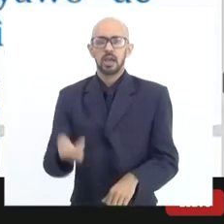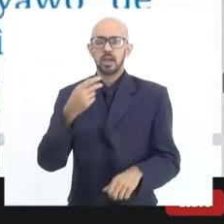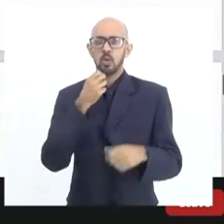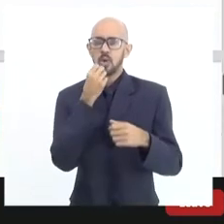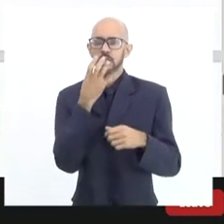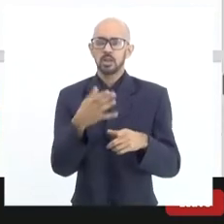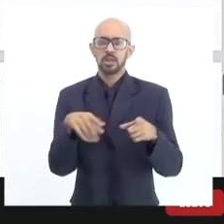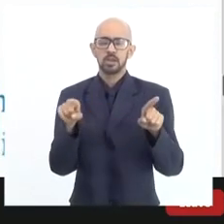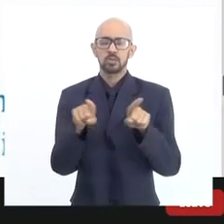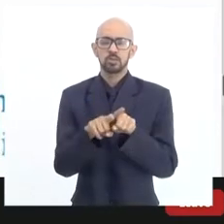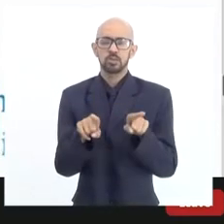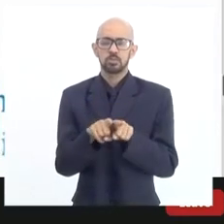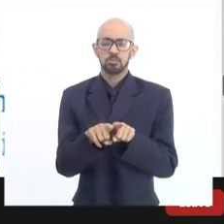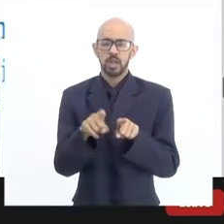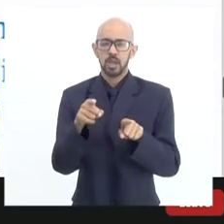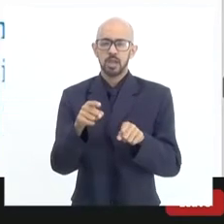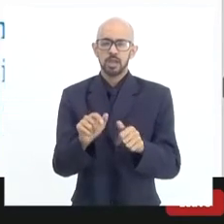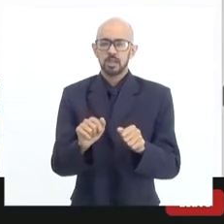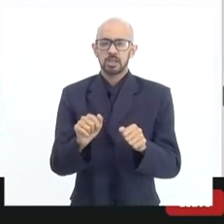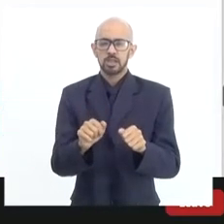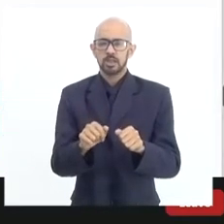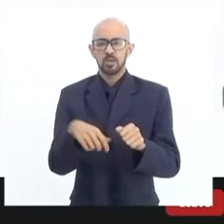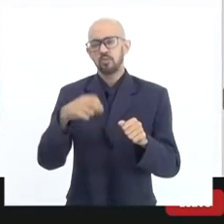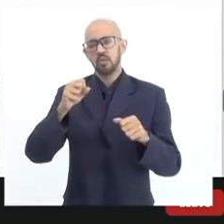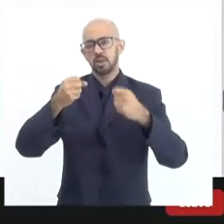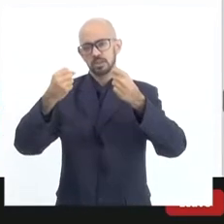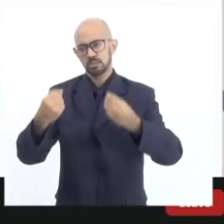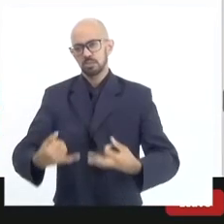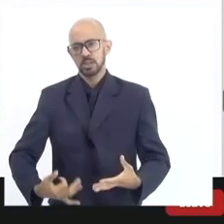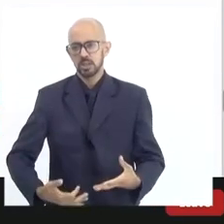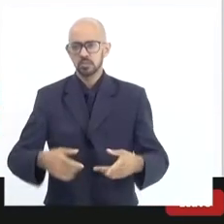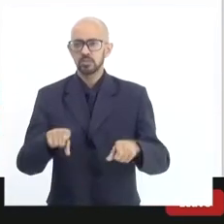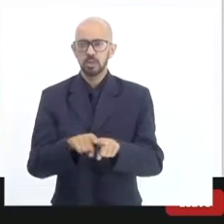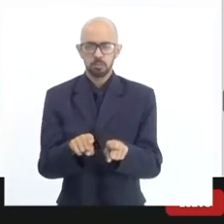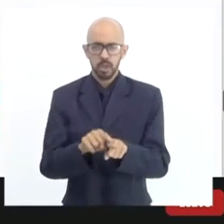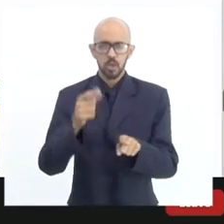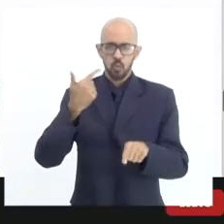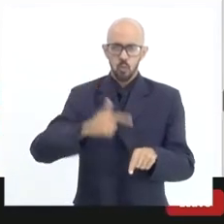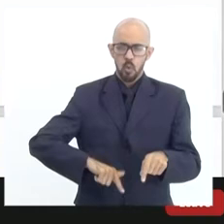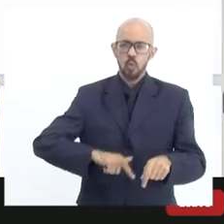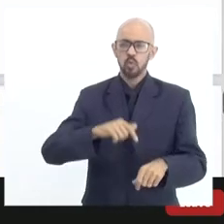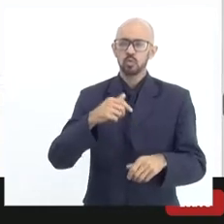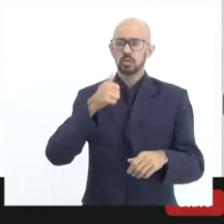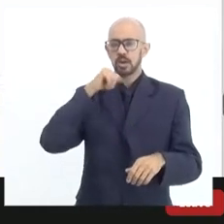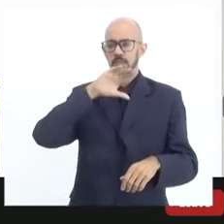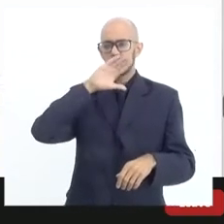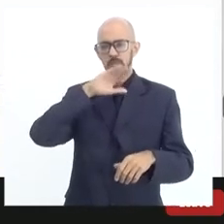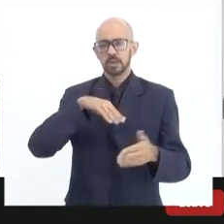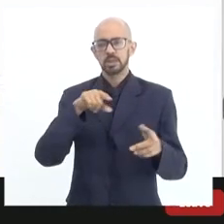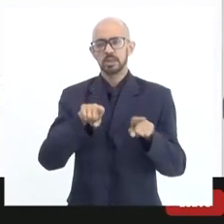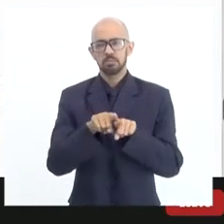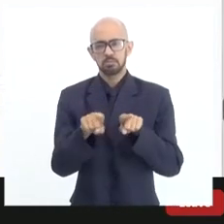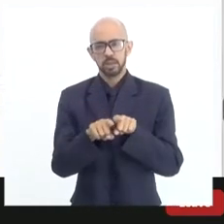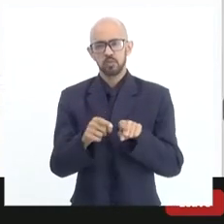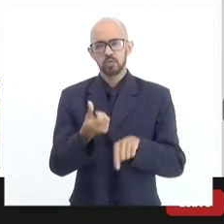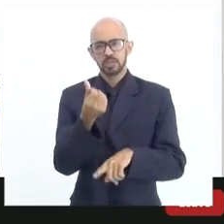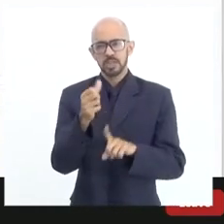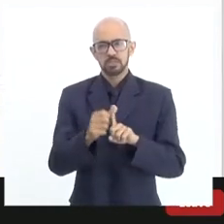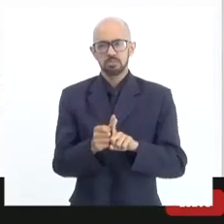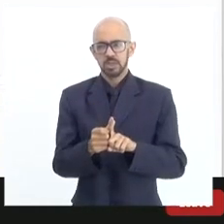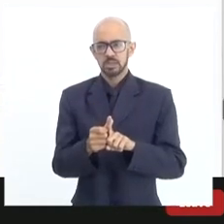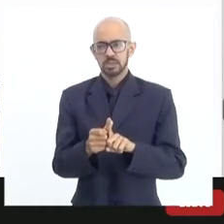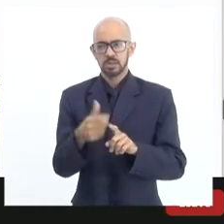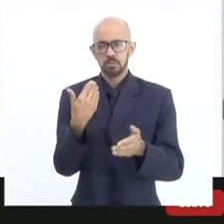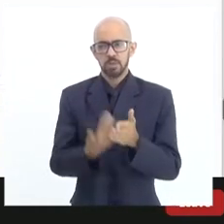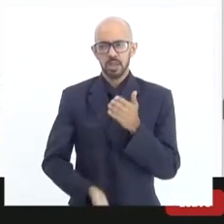ela, não vou me deter sobre isso, né? Aqui um outro caso de mãe que perdeu, ficou 6 meses sem ver a filha. Então, já